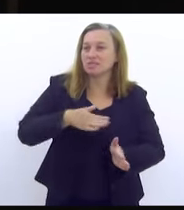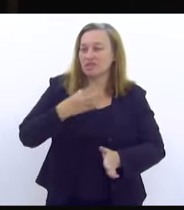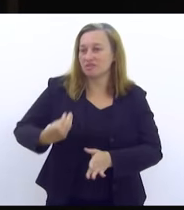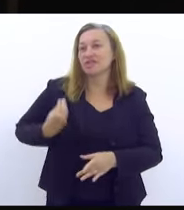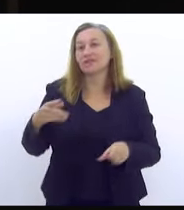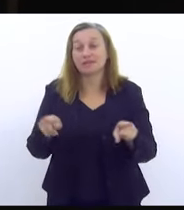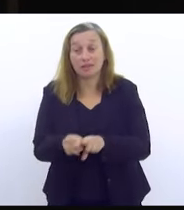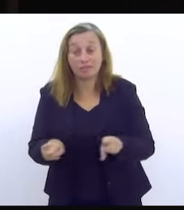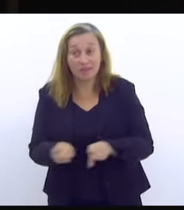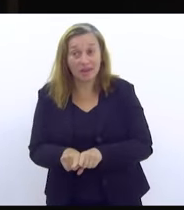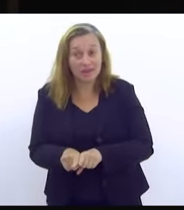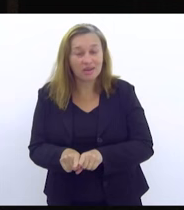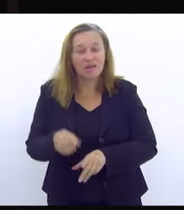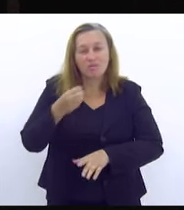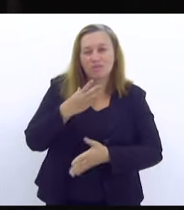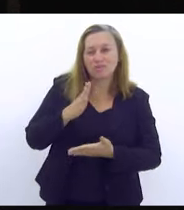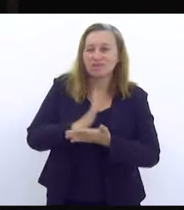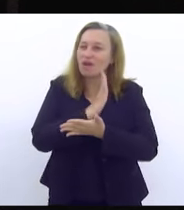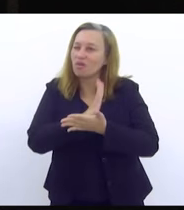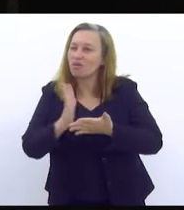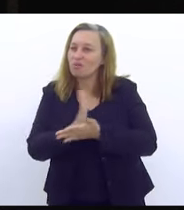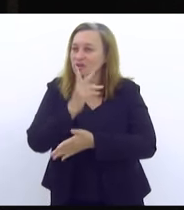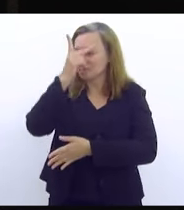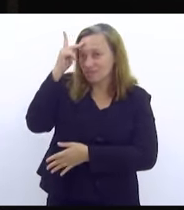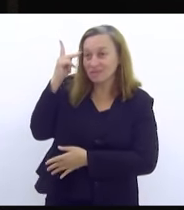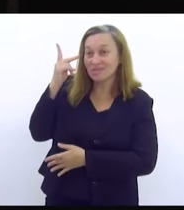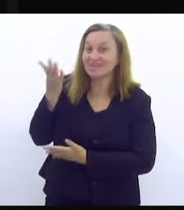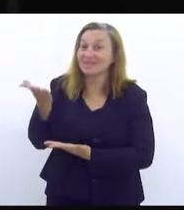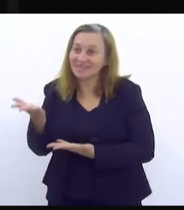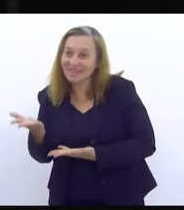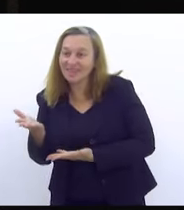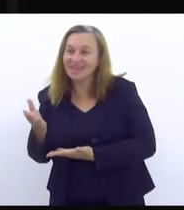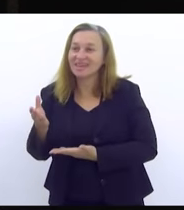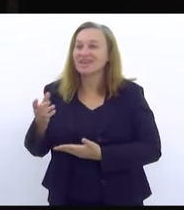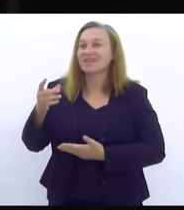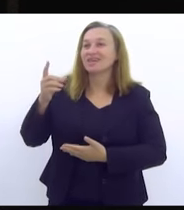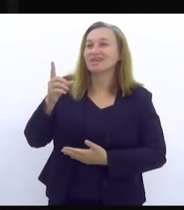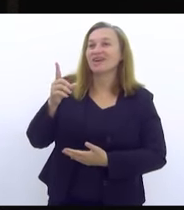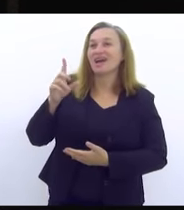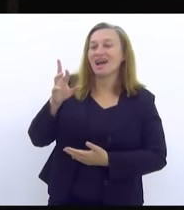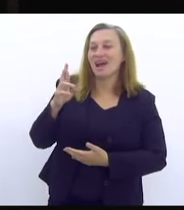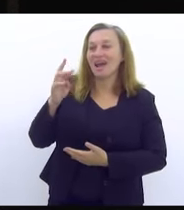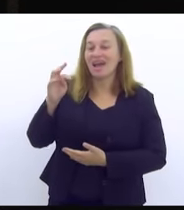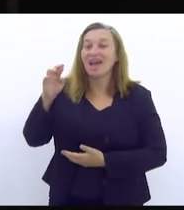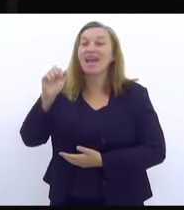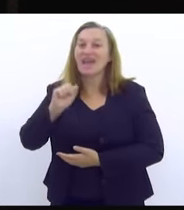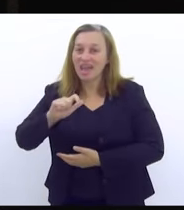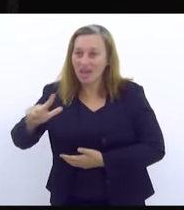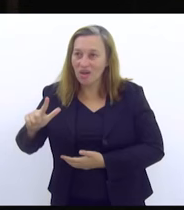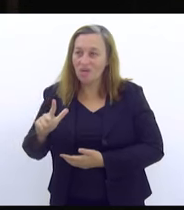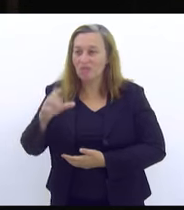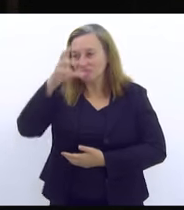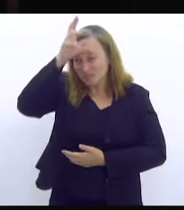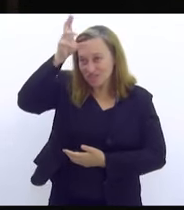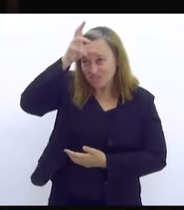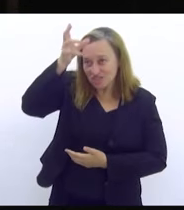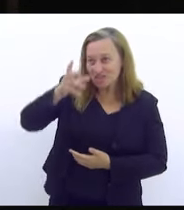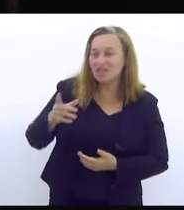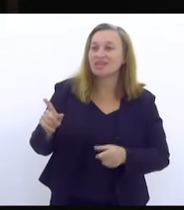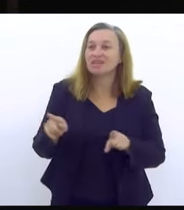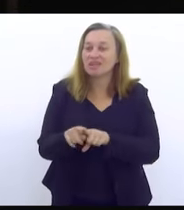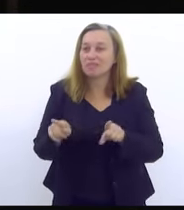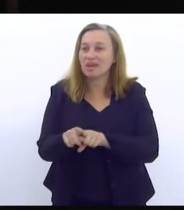Bom, tem algumas pessoas aqui, inclusive até a dona Raquel foi metida da EBI, a tia